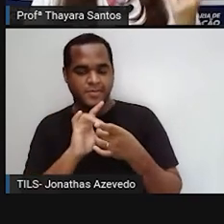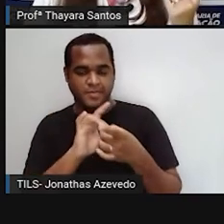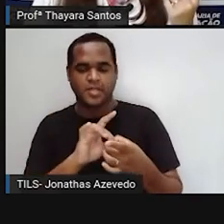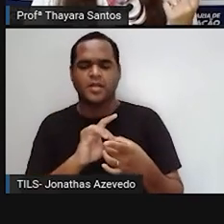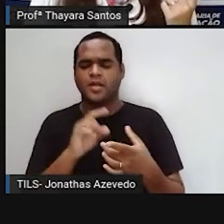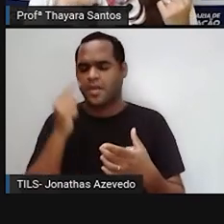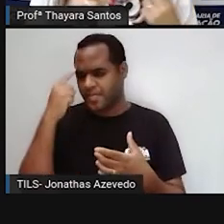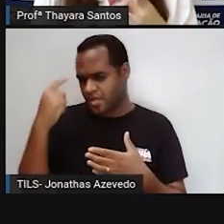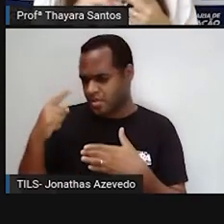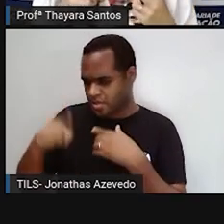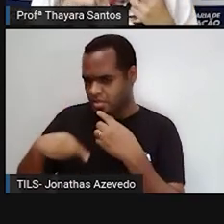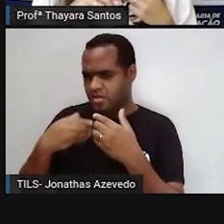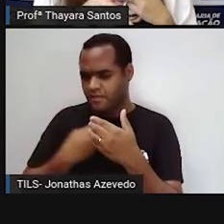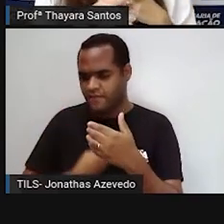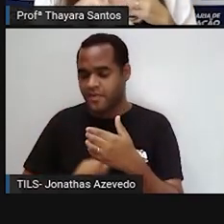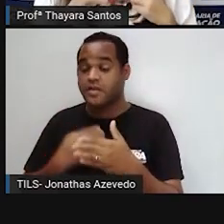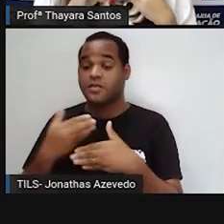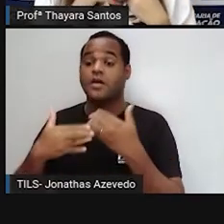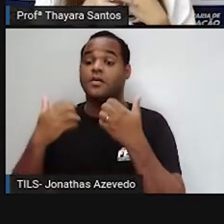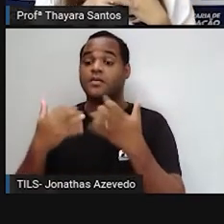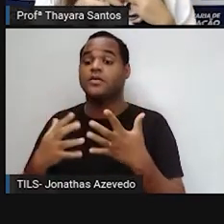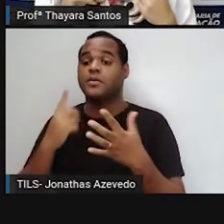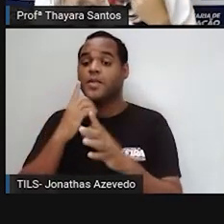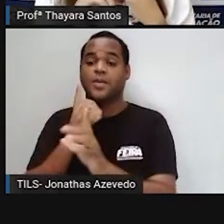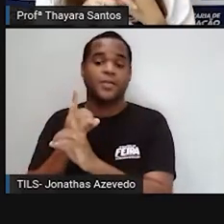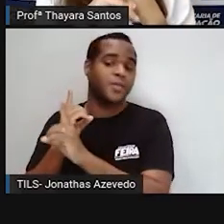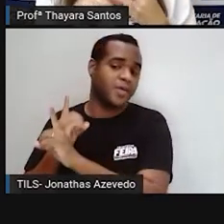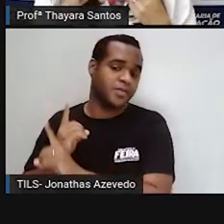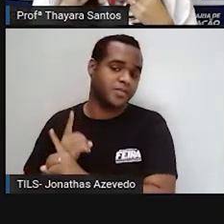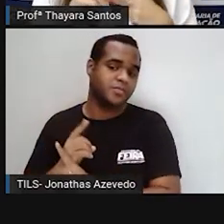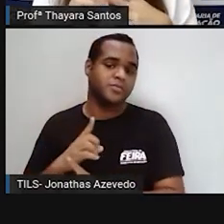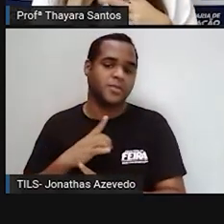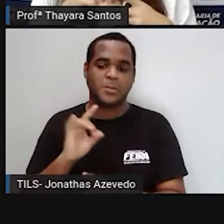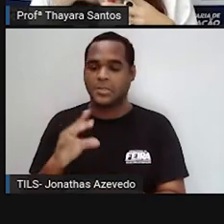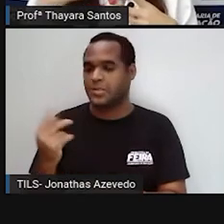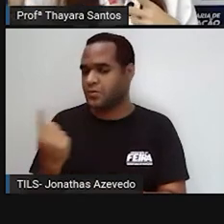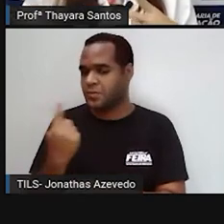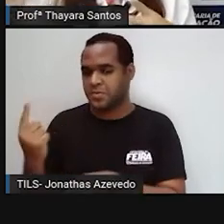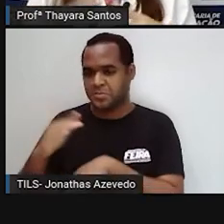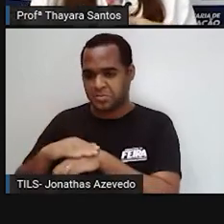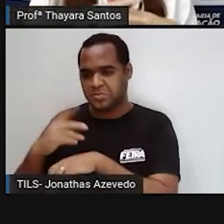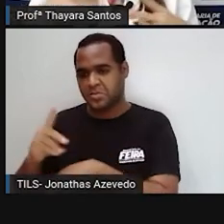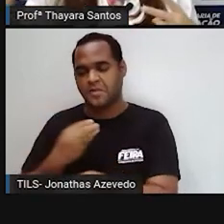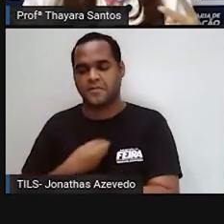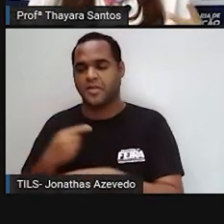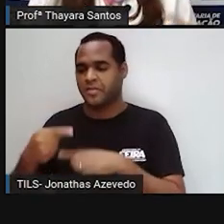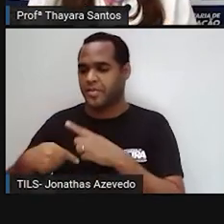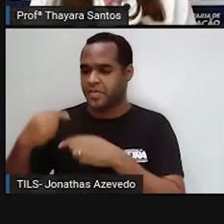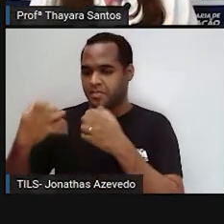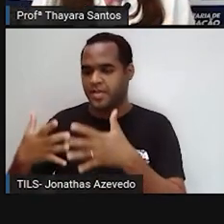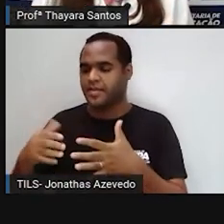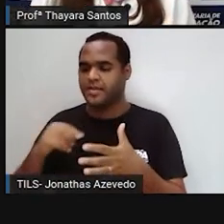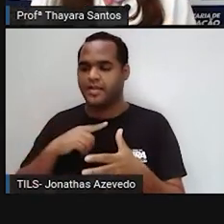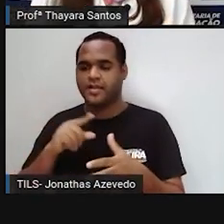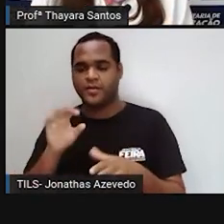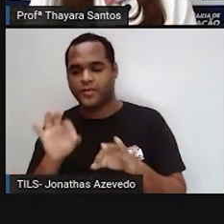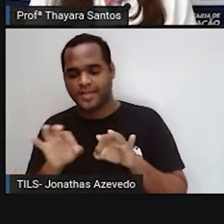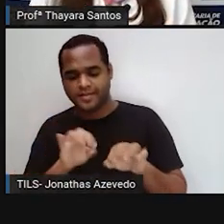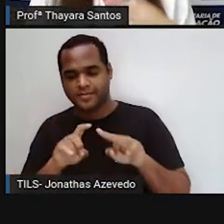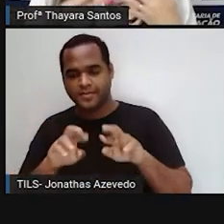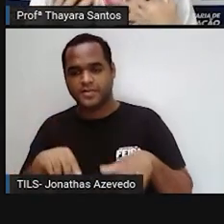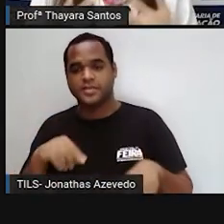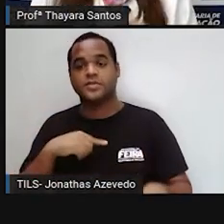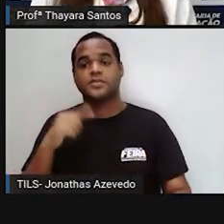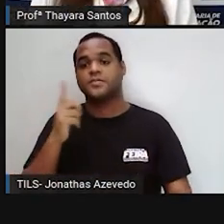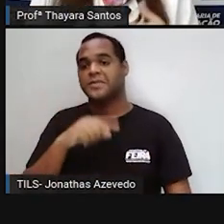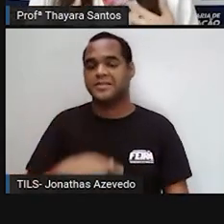partir de um indivíduo, não precisa encontrar um outro parzinho para ele, ele sozinho consegue se reproduzir e dominar aquele ambiente.